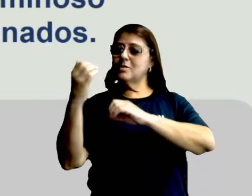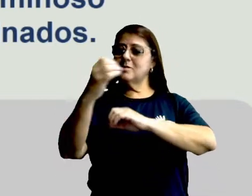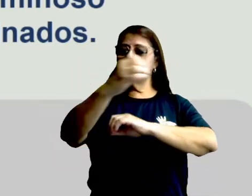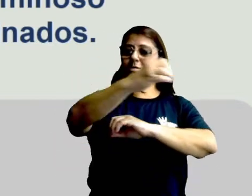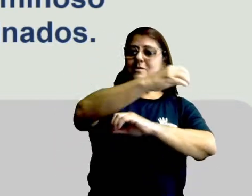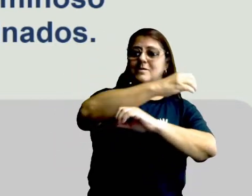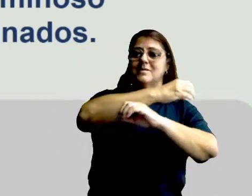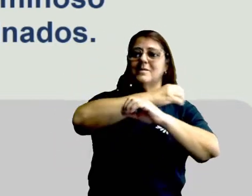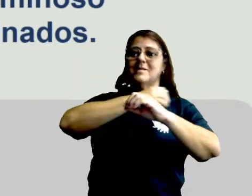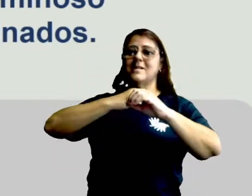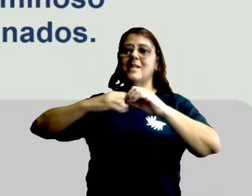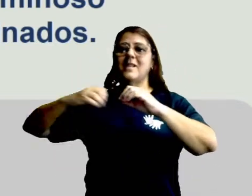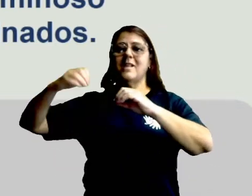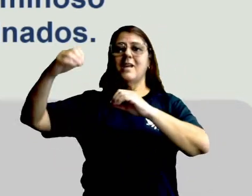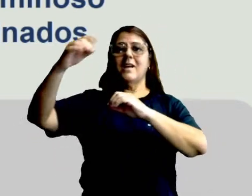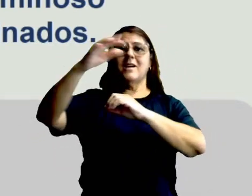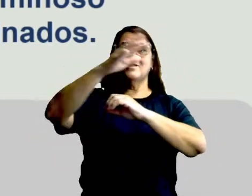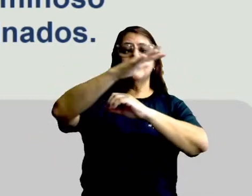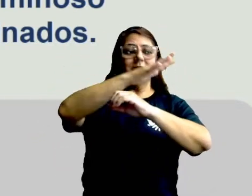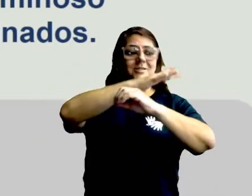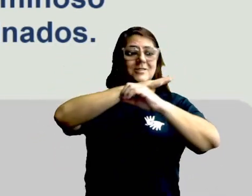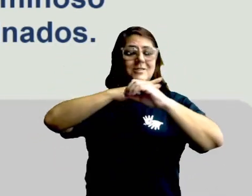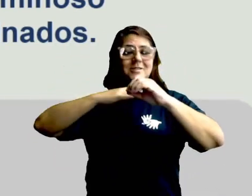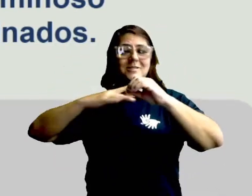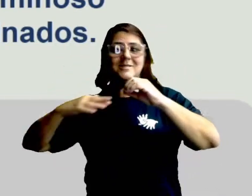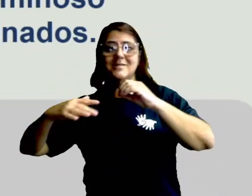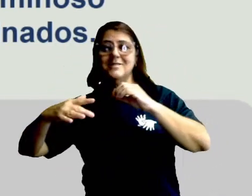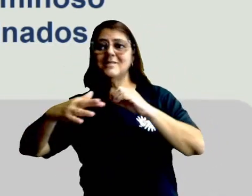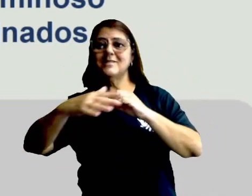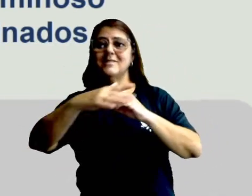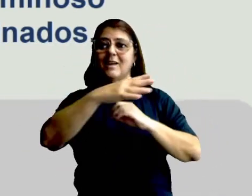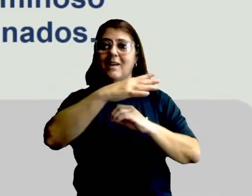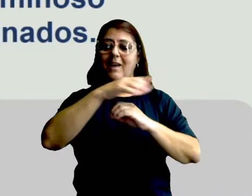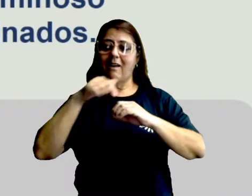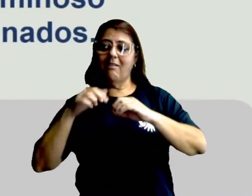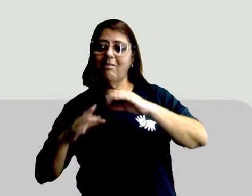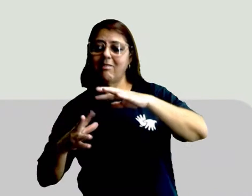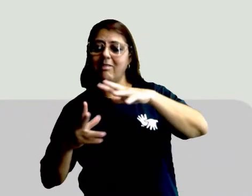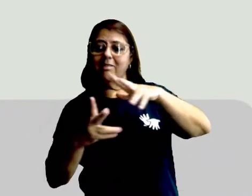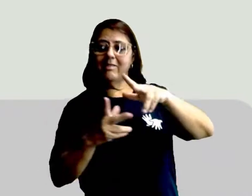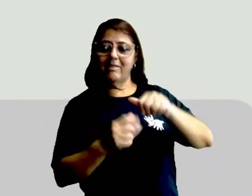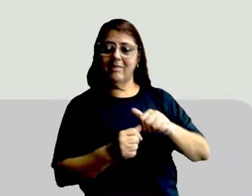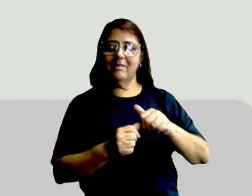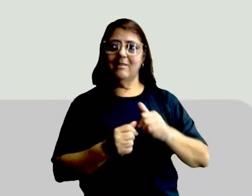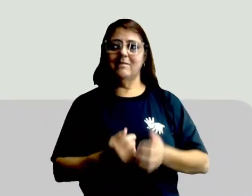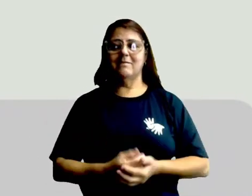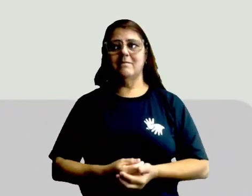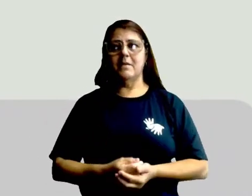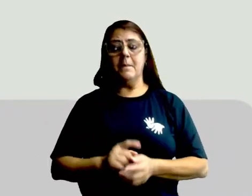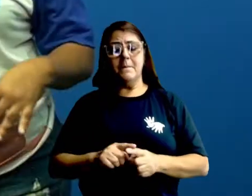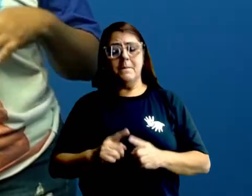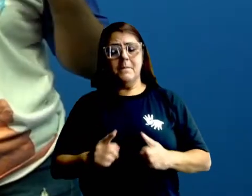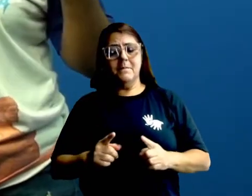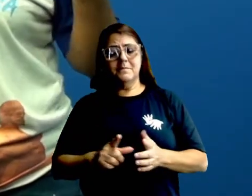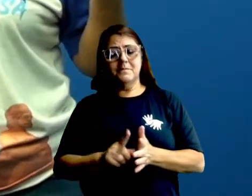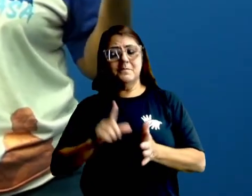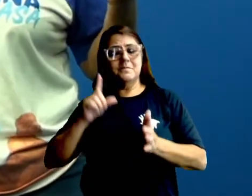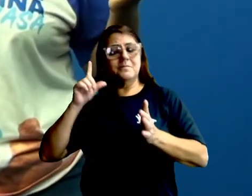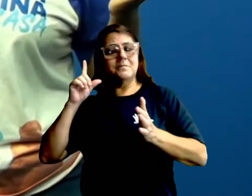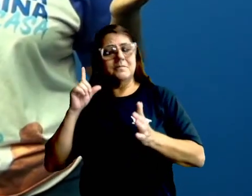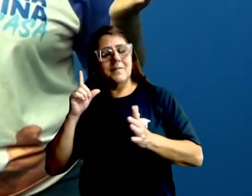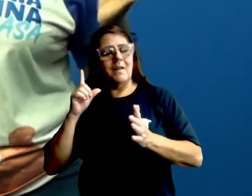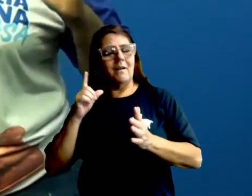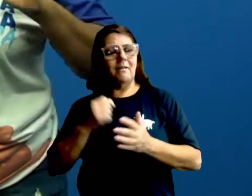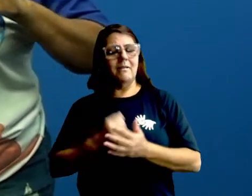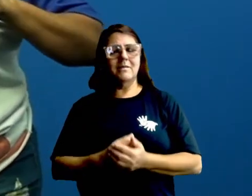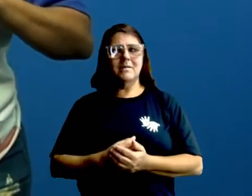celestes que são iluminados, como a Terra. Vamos lá. Mas antes, não